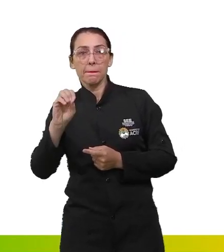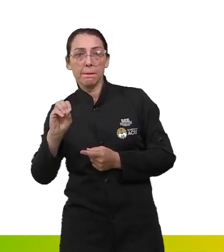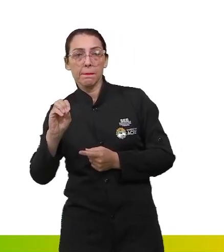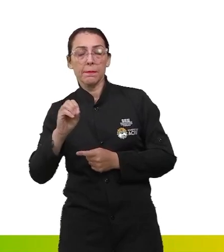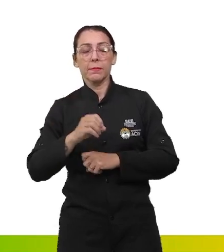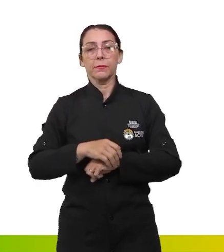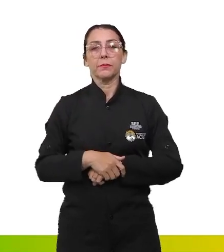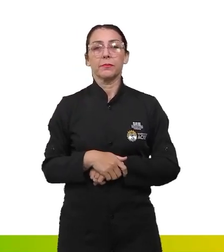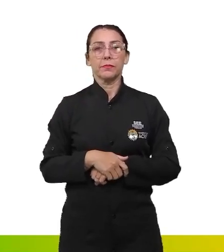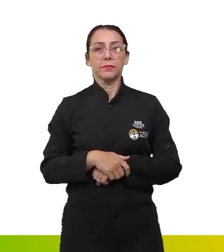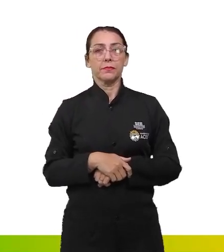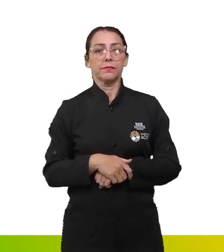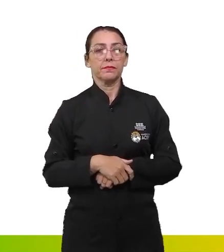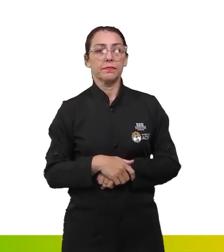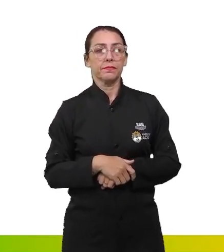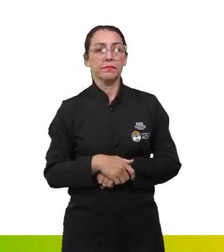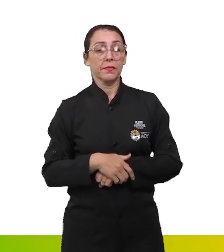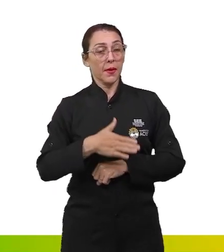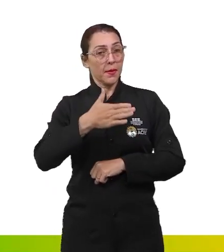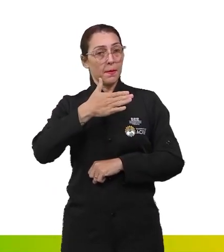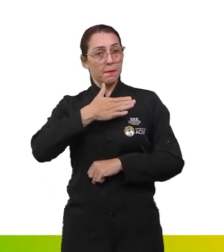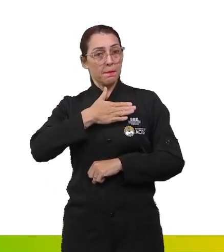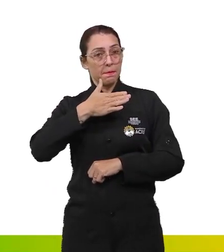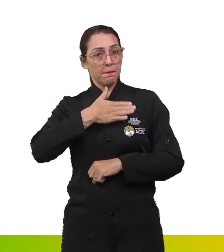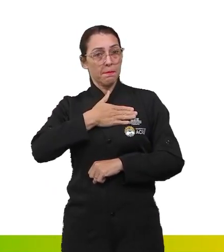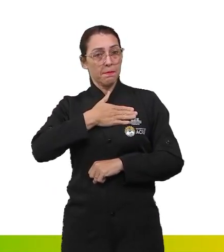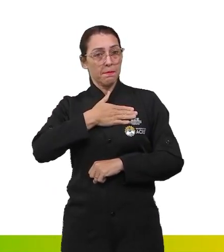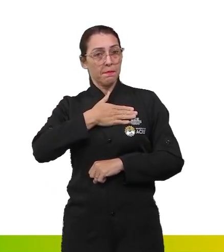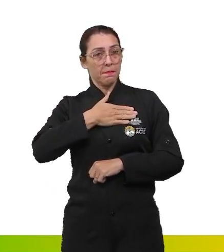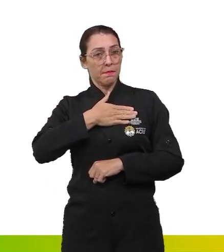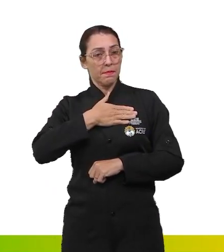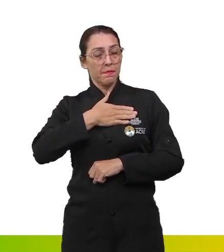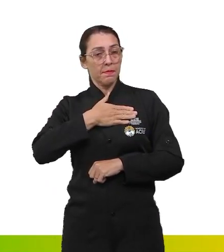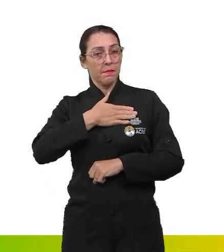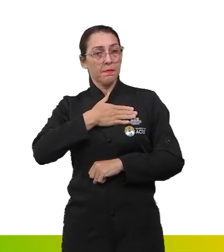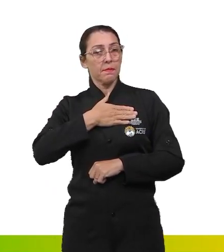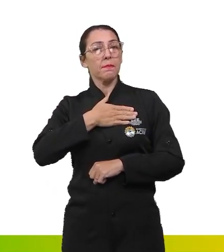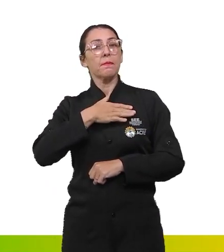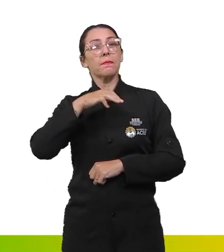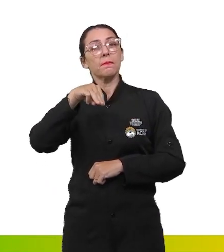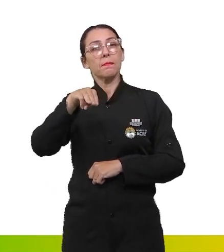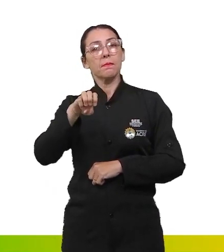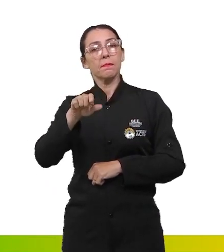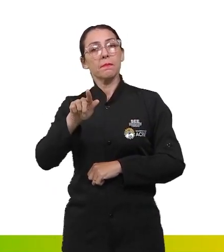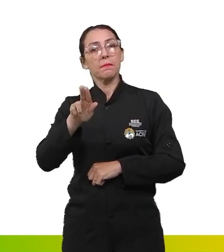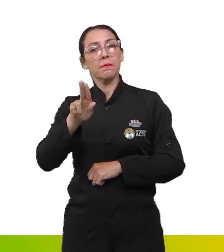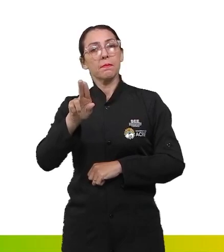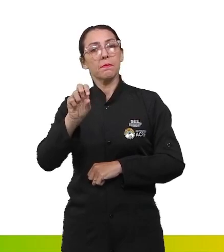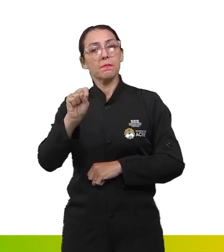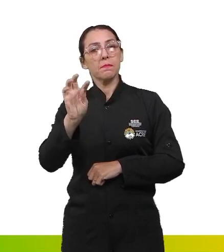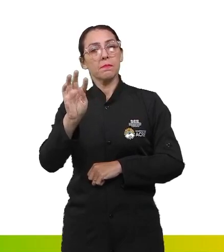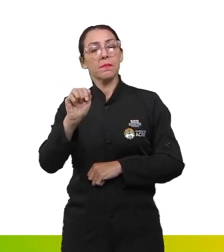pêssego. E a mim me gusta